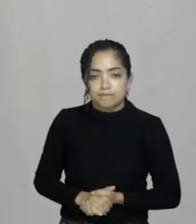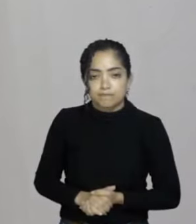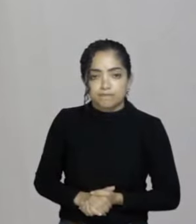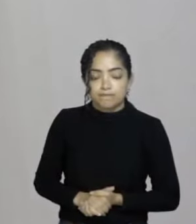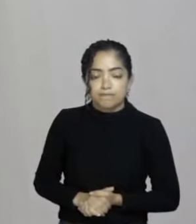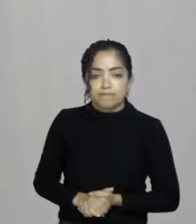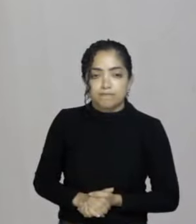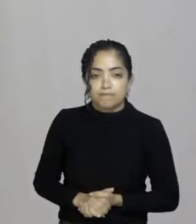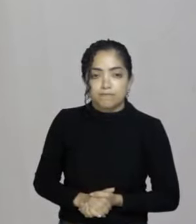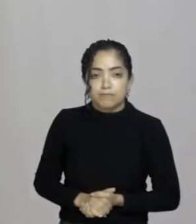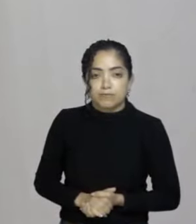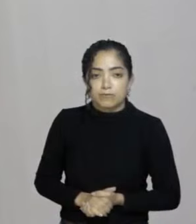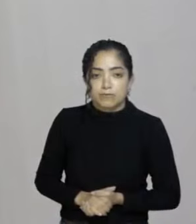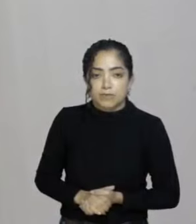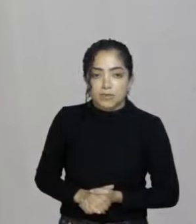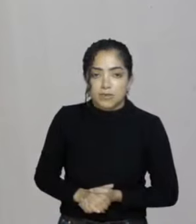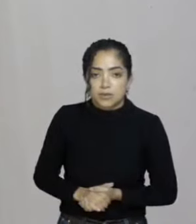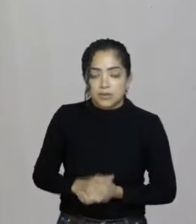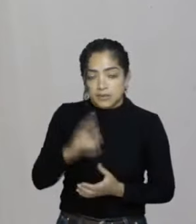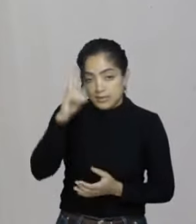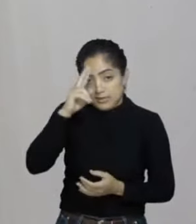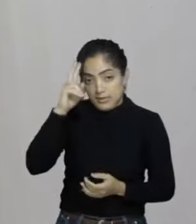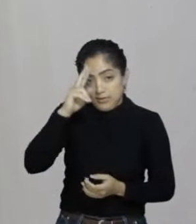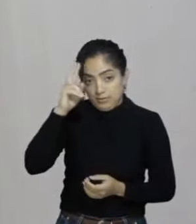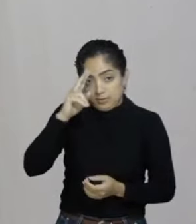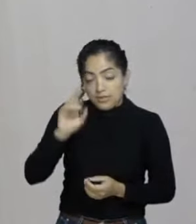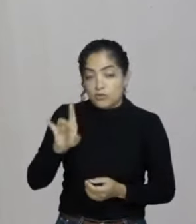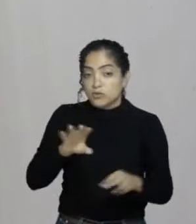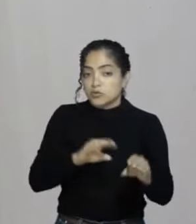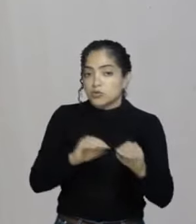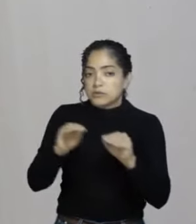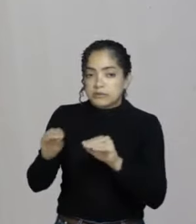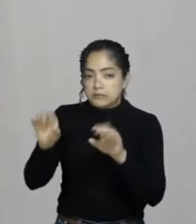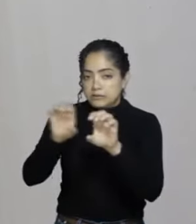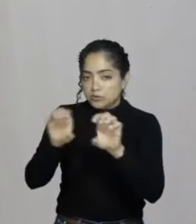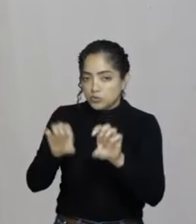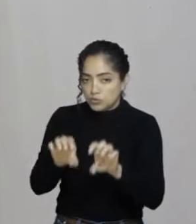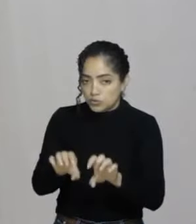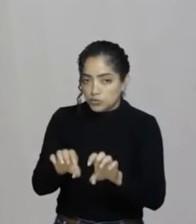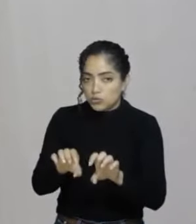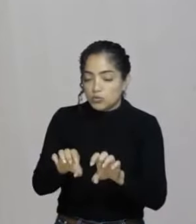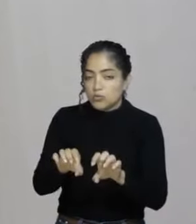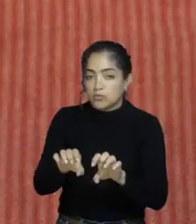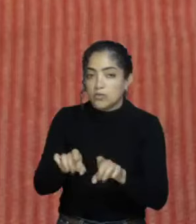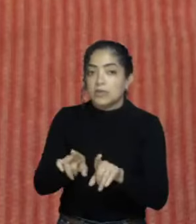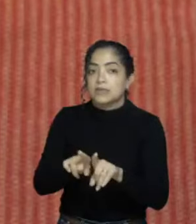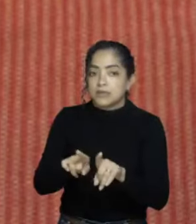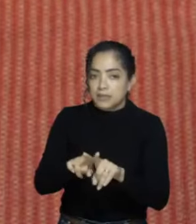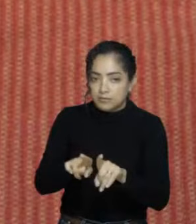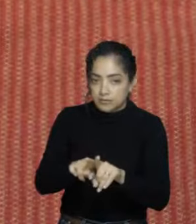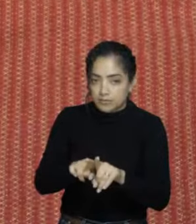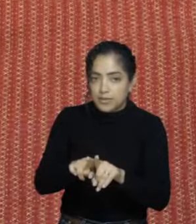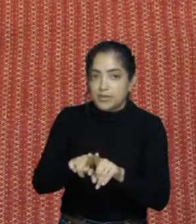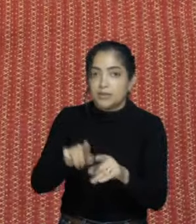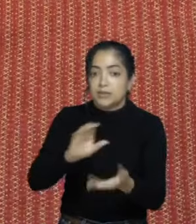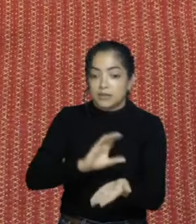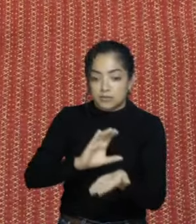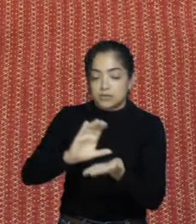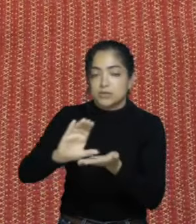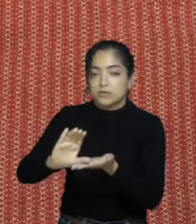Lembrando que não é somente a transferência de estrutura física é também o repasse do recurso